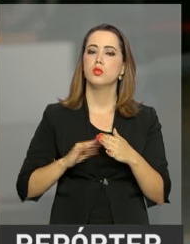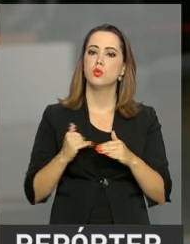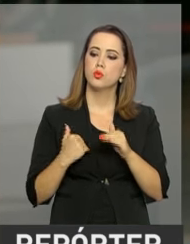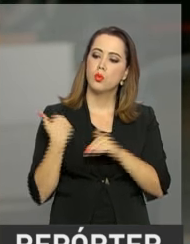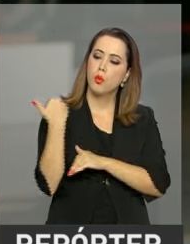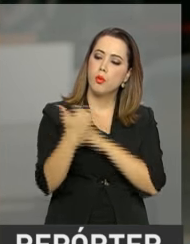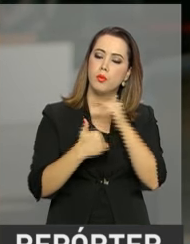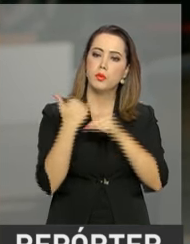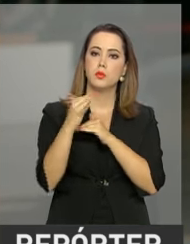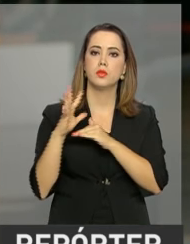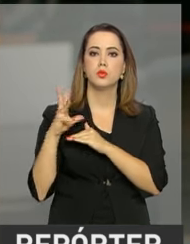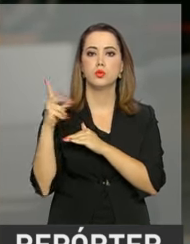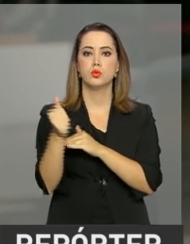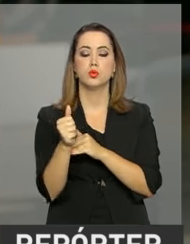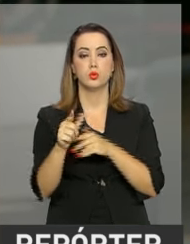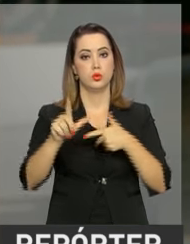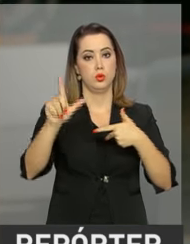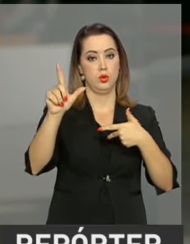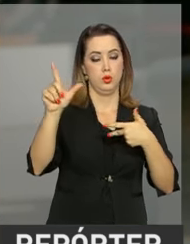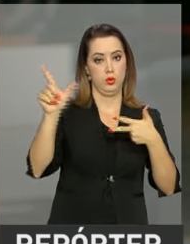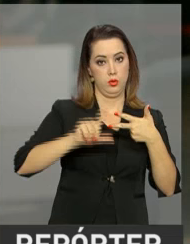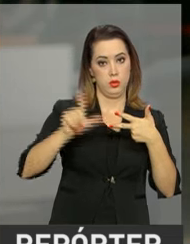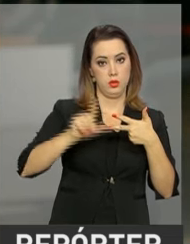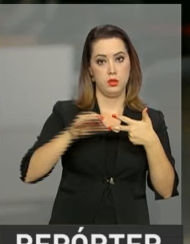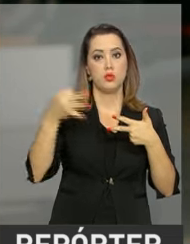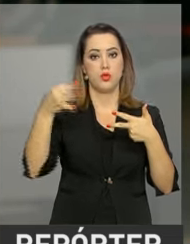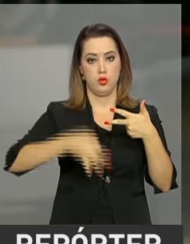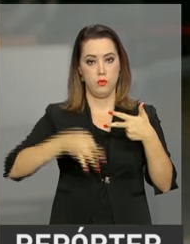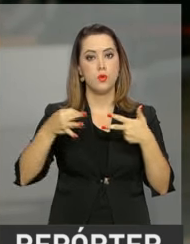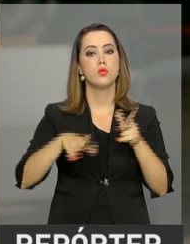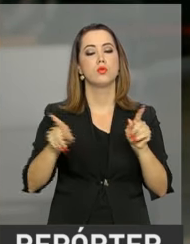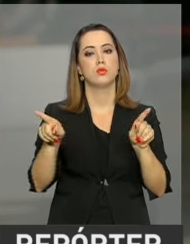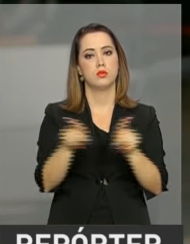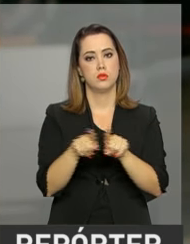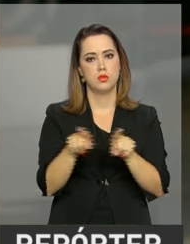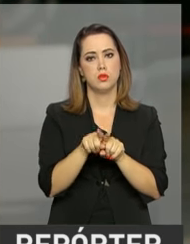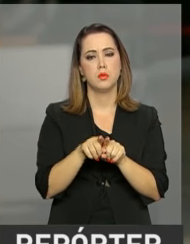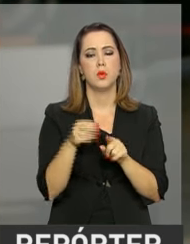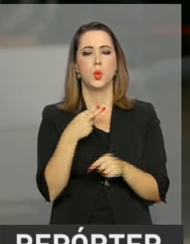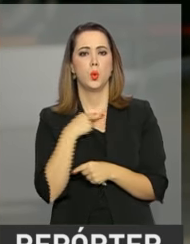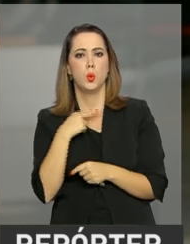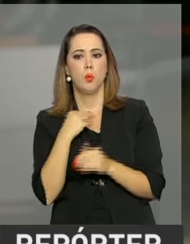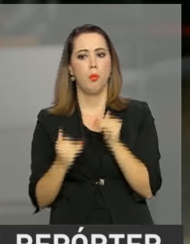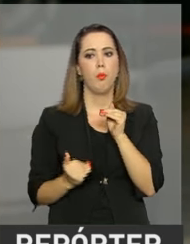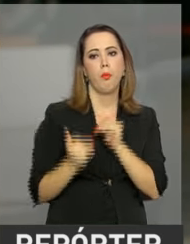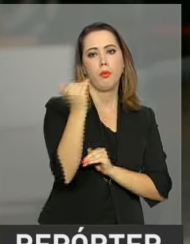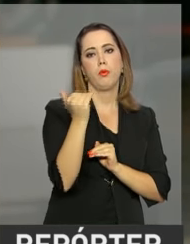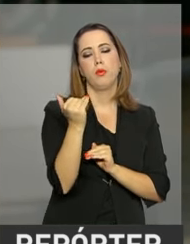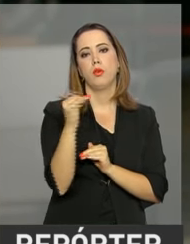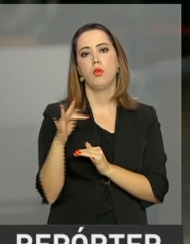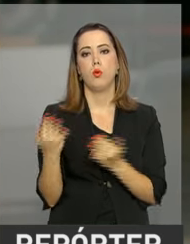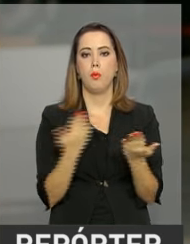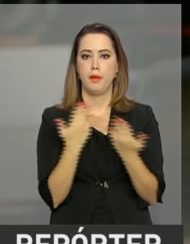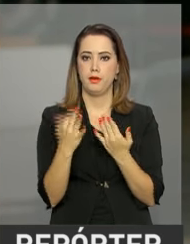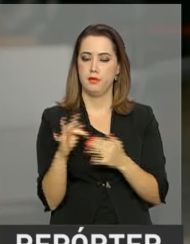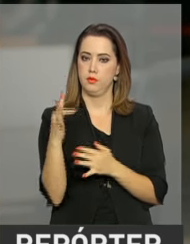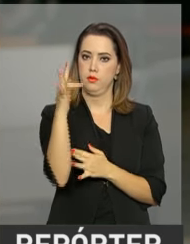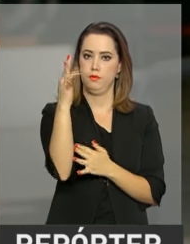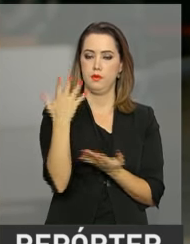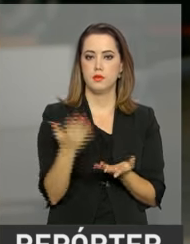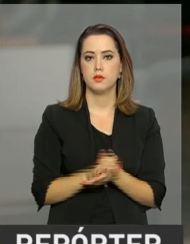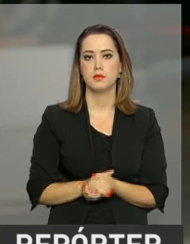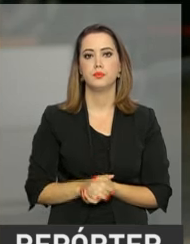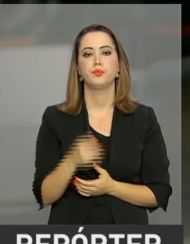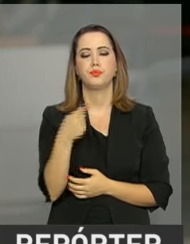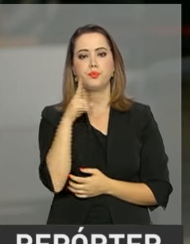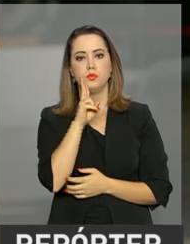União incluindo o legislativo e o o judiciário não poderá ser maior do que a inflação do ano anterior Vamos ouvir o ministro